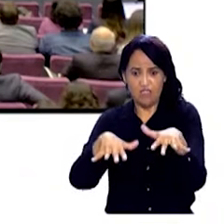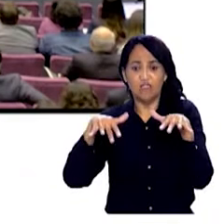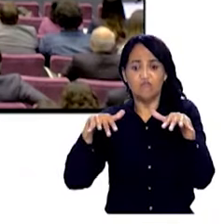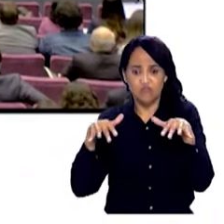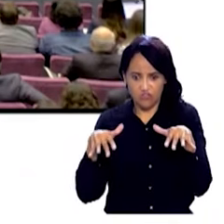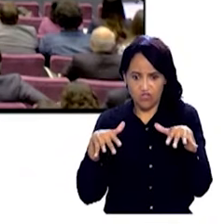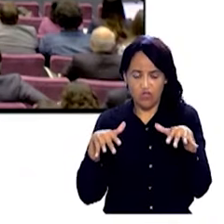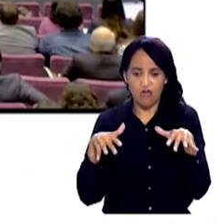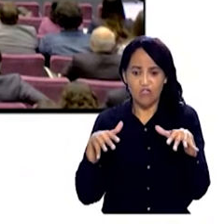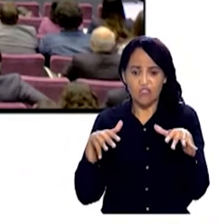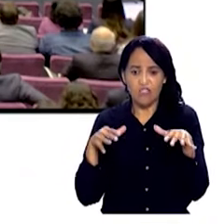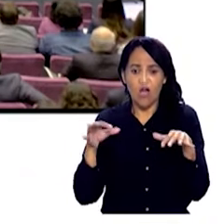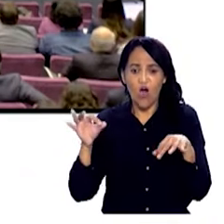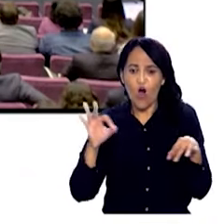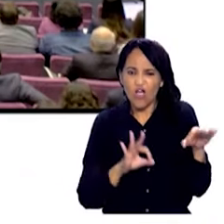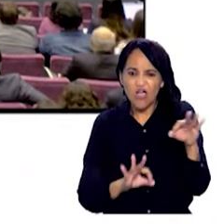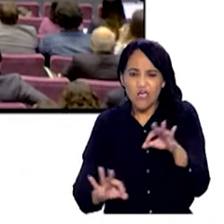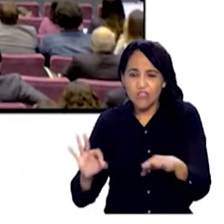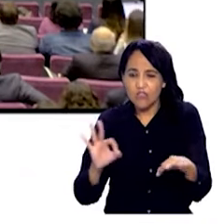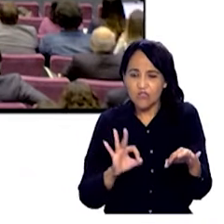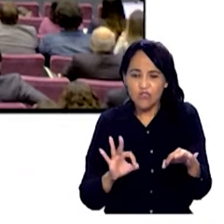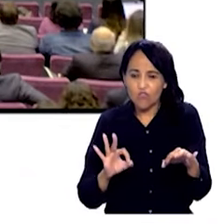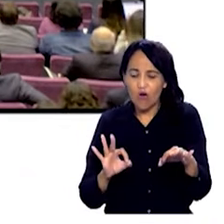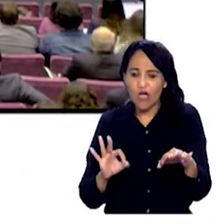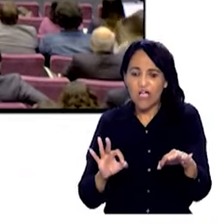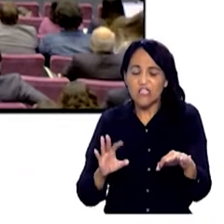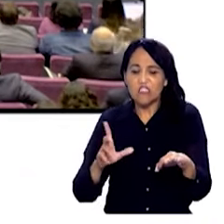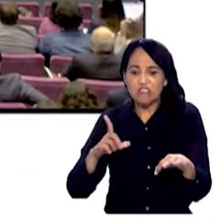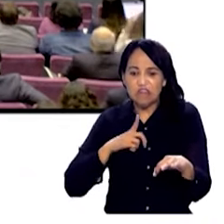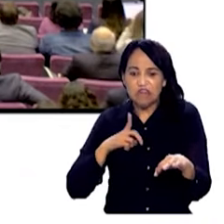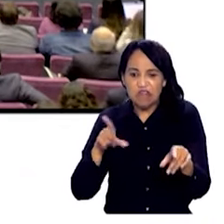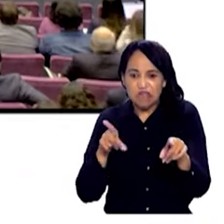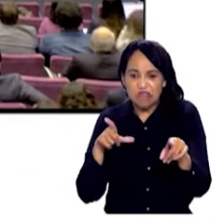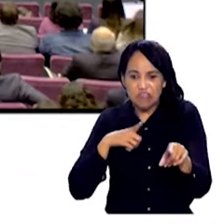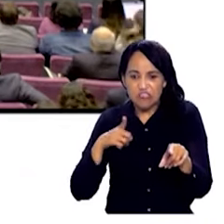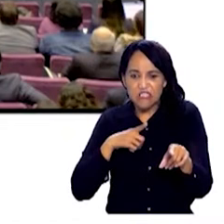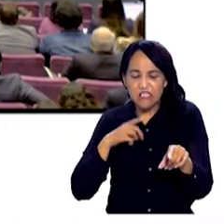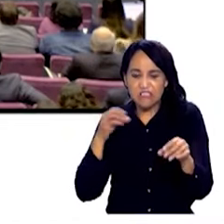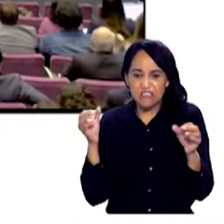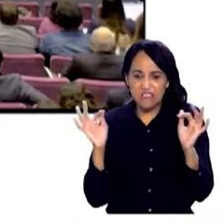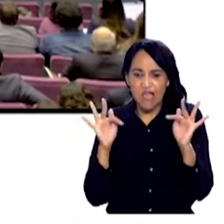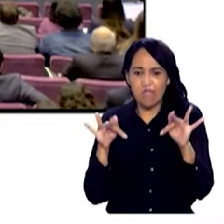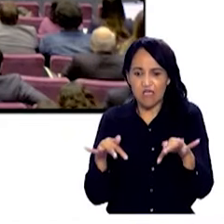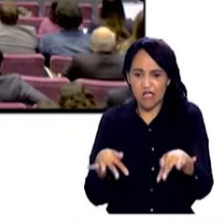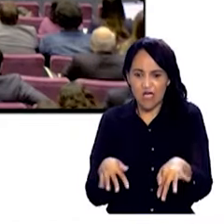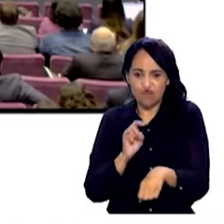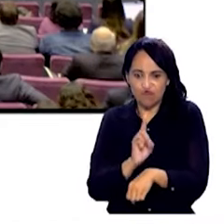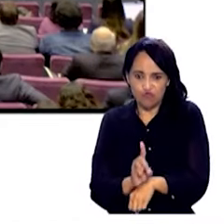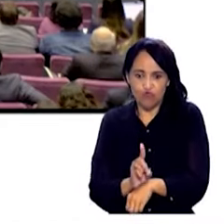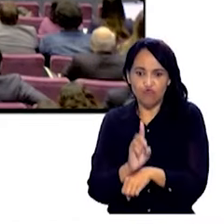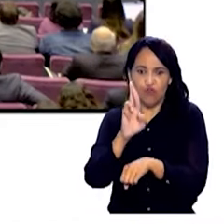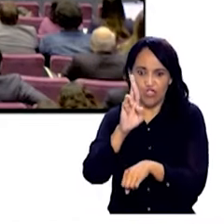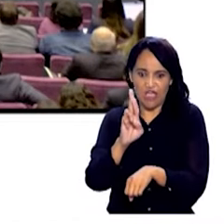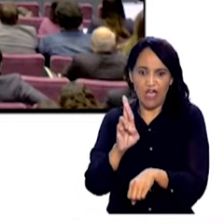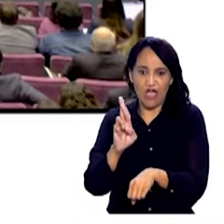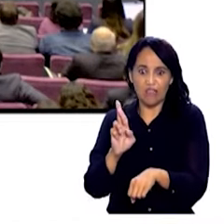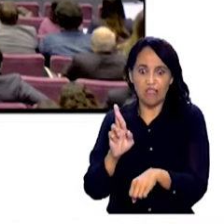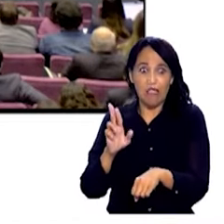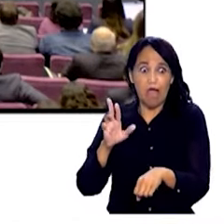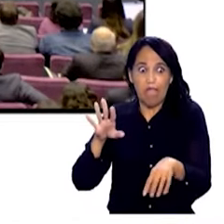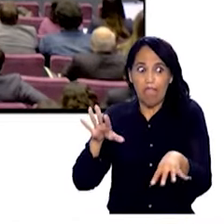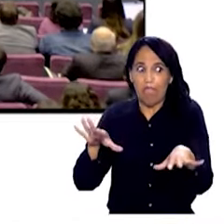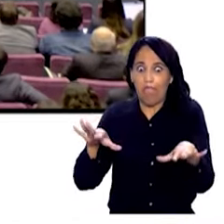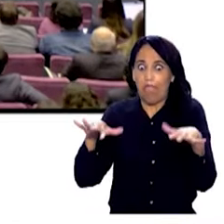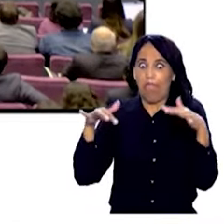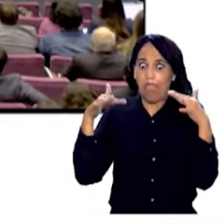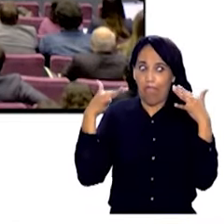eu na época um jovem Professor recém concluindo o doutorado impressionado com com não só com evento mas com as pessoas eh eu aquele Foi um momento para